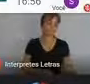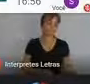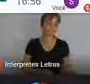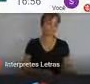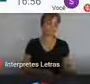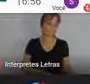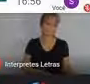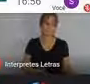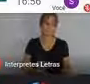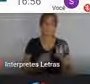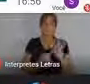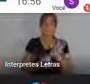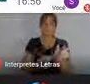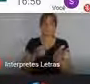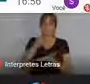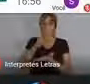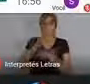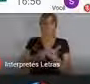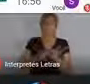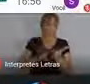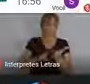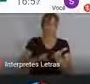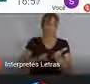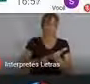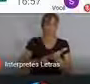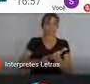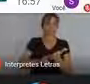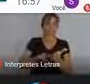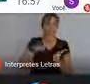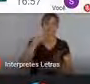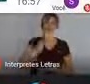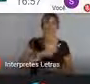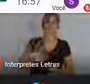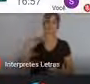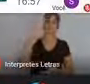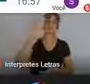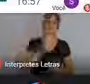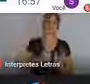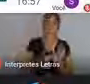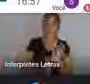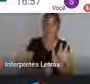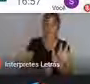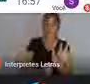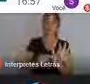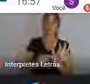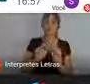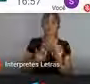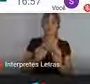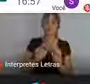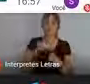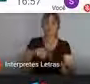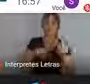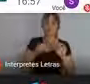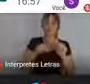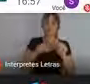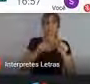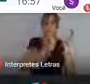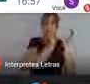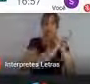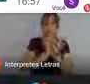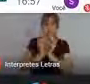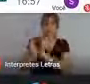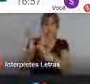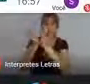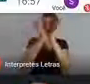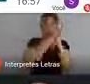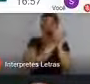Aqui eu já trouxe uma carta um pouco mais completa, que mostra a variação nas 6 comunidades pesquisadas, as